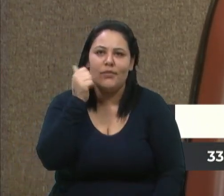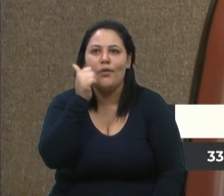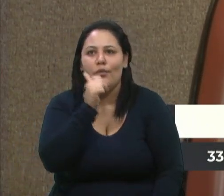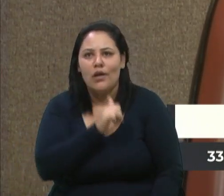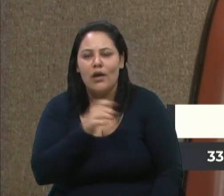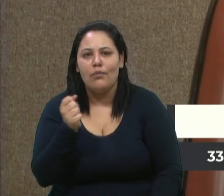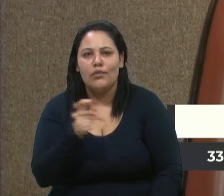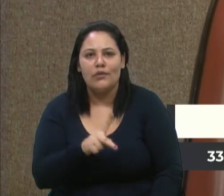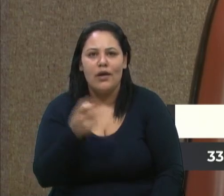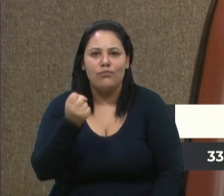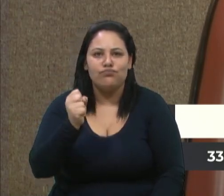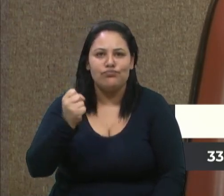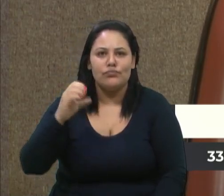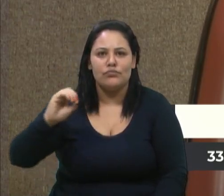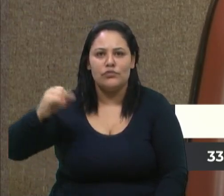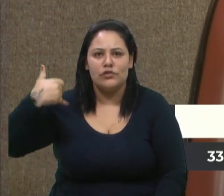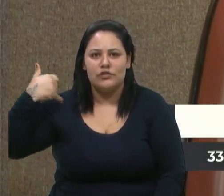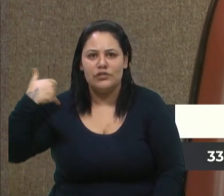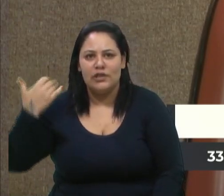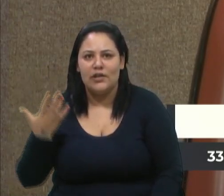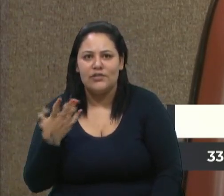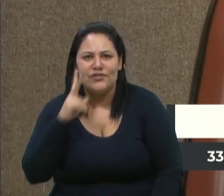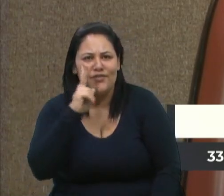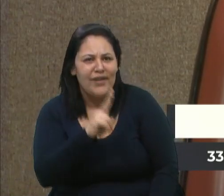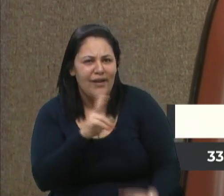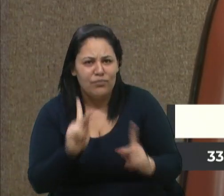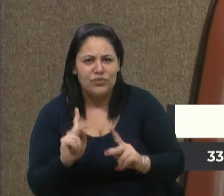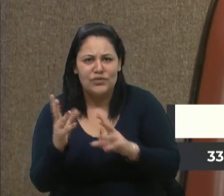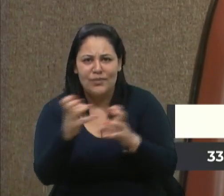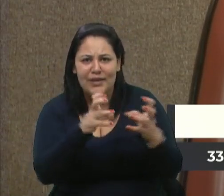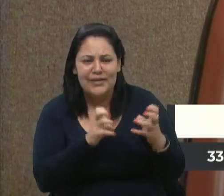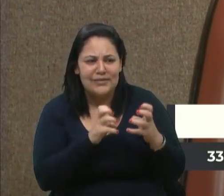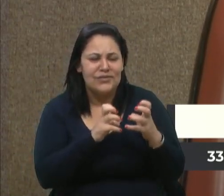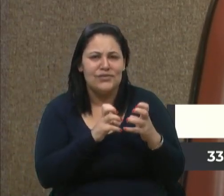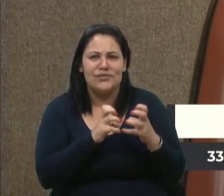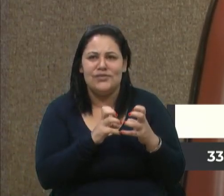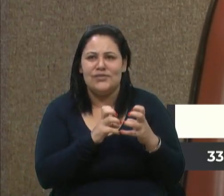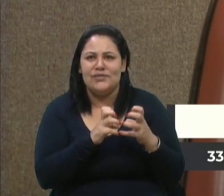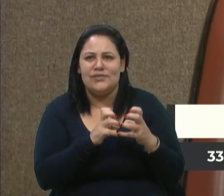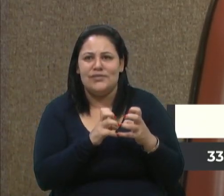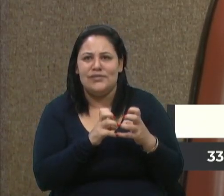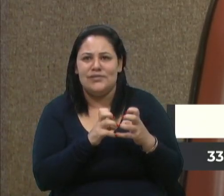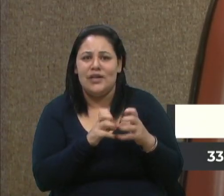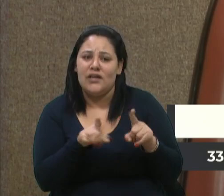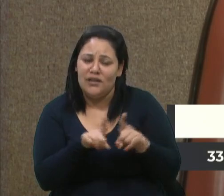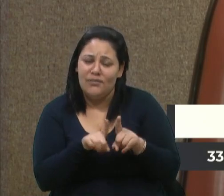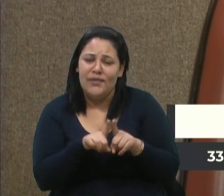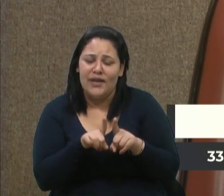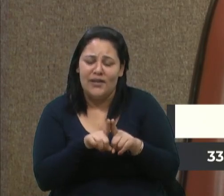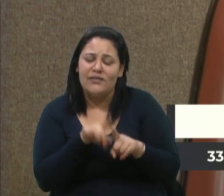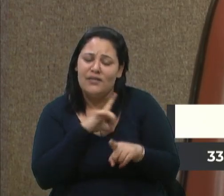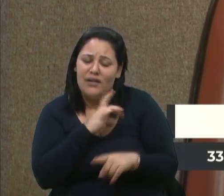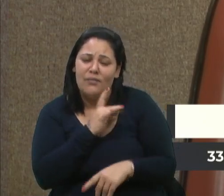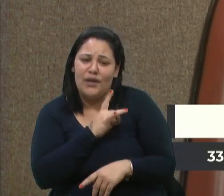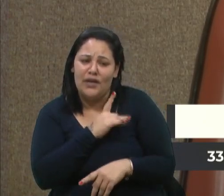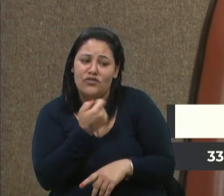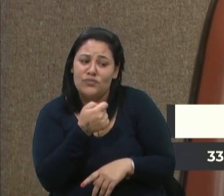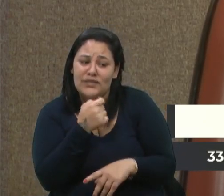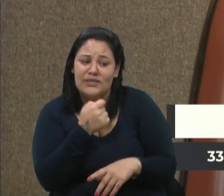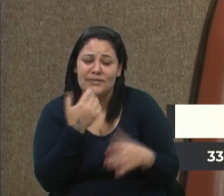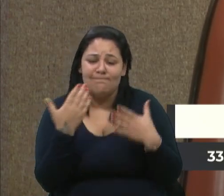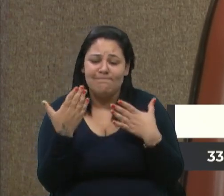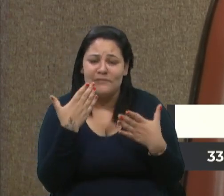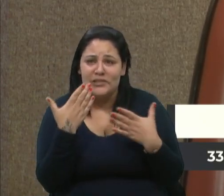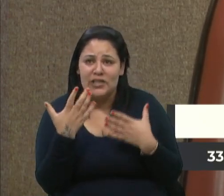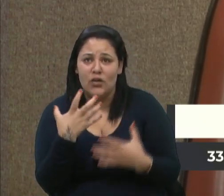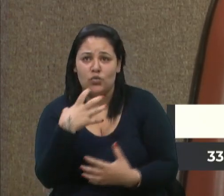quando vê o pessoal brigando, se ameaçando e chegando nela, ela também é vulnerável, né? Então, nós temos que avaliar a